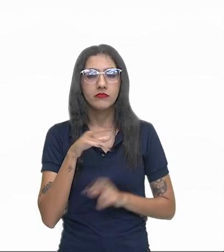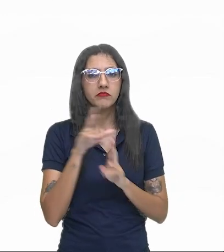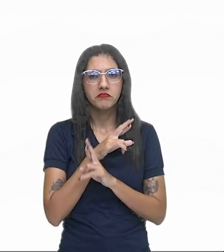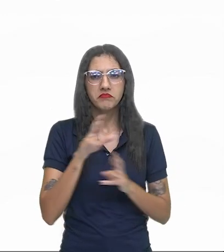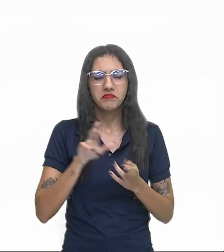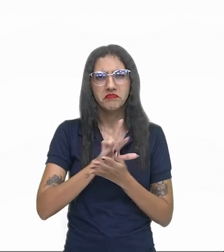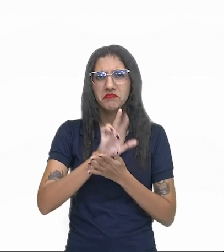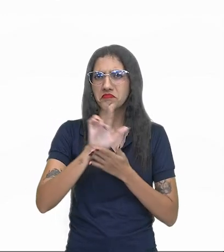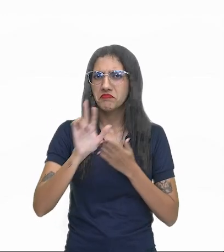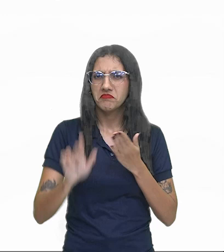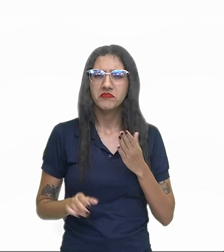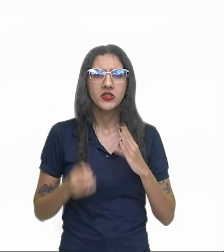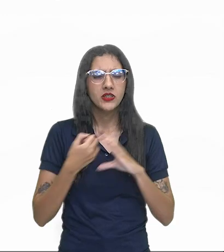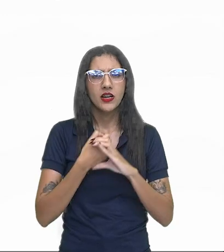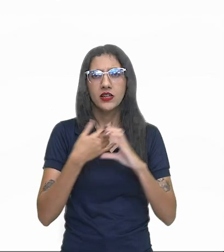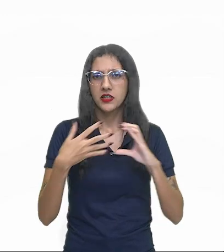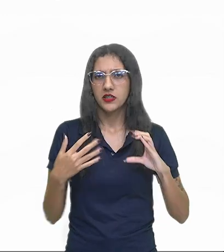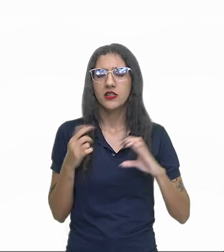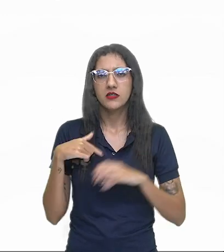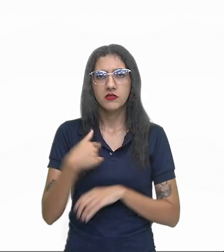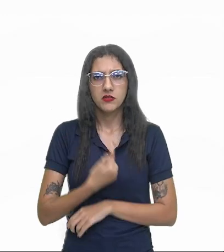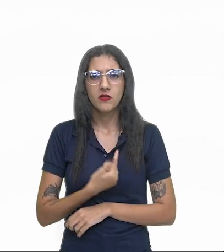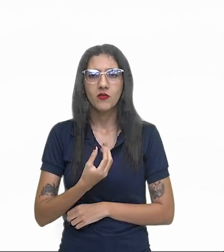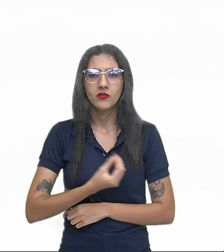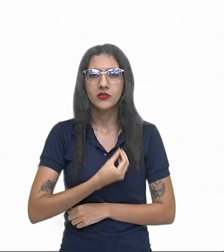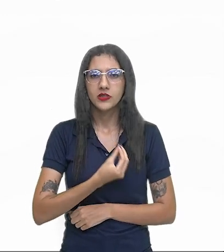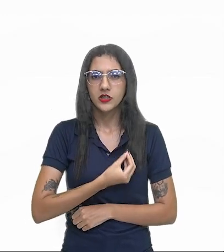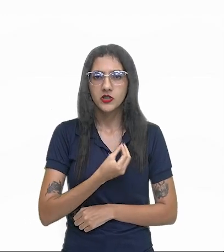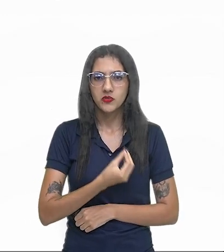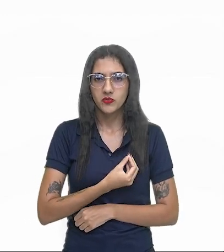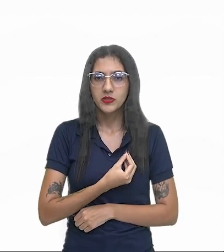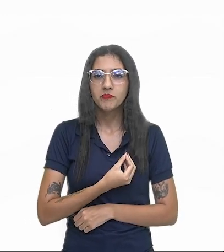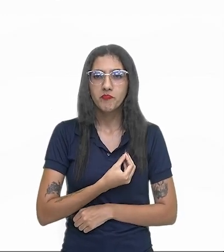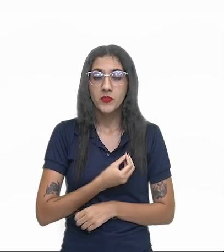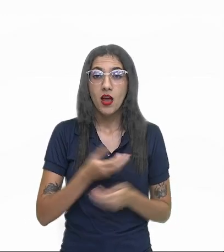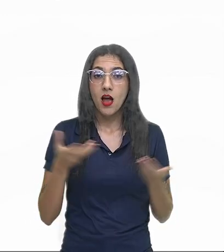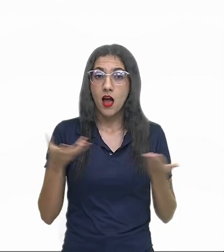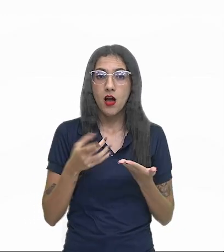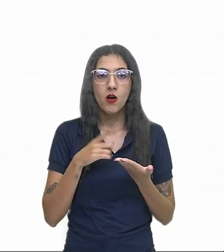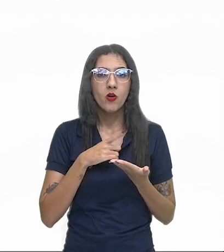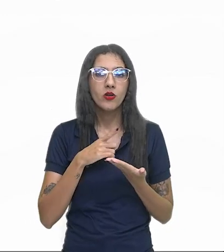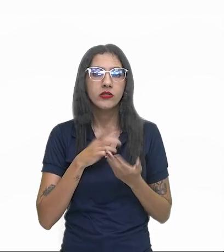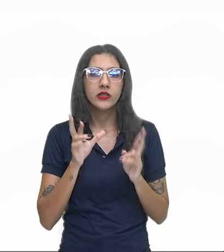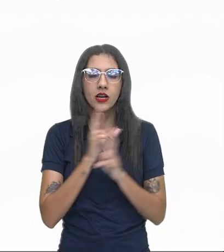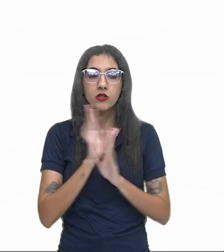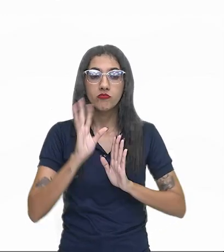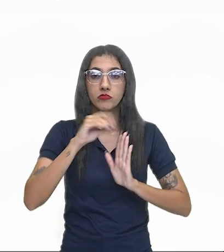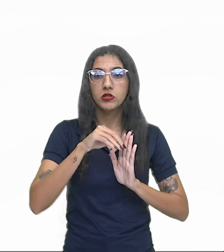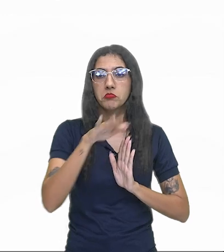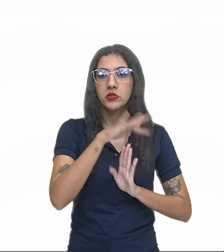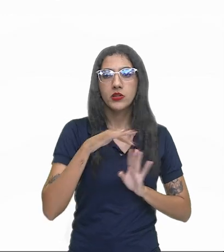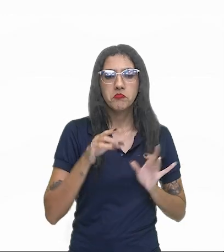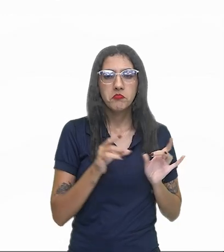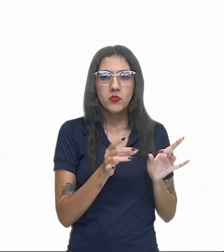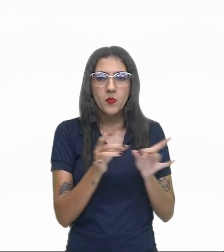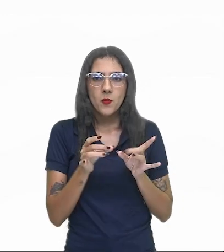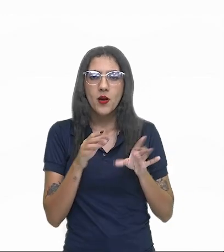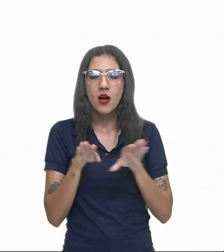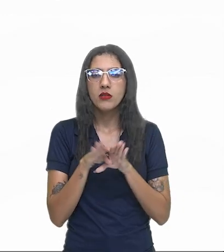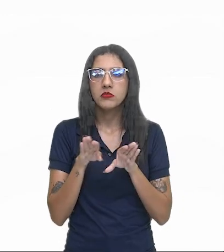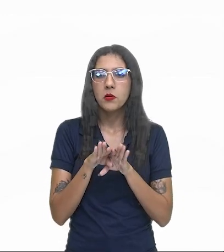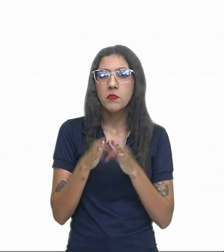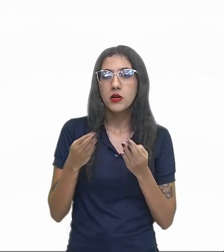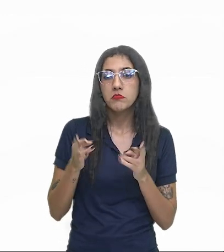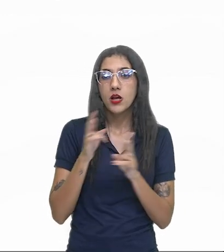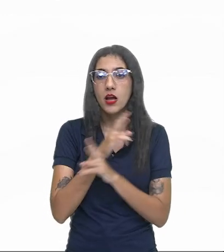muitos aspectos de nossas vidas e agora estão situados dentro do comércio e das